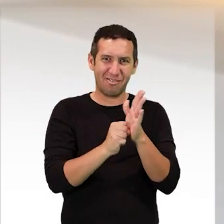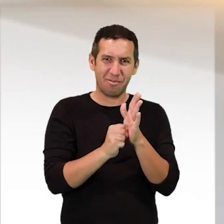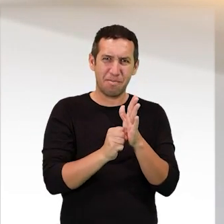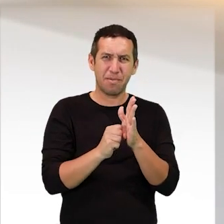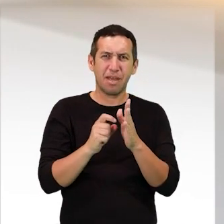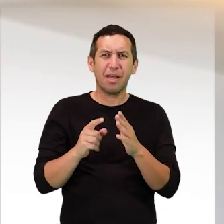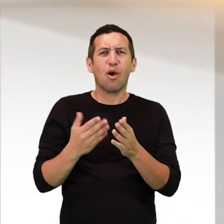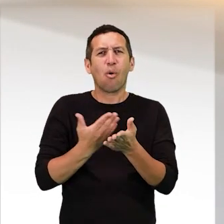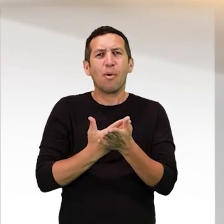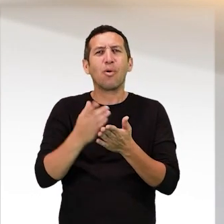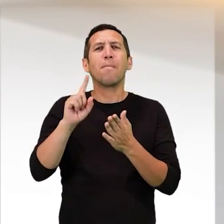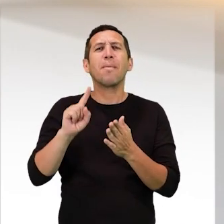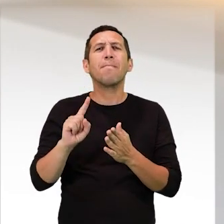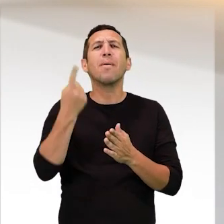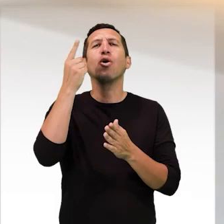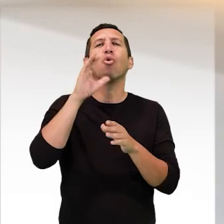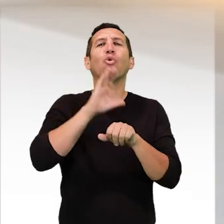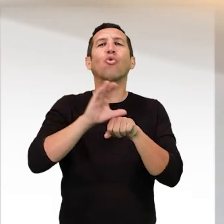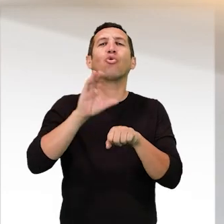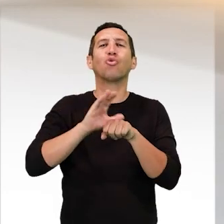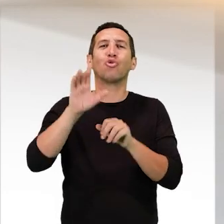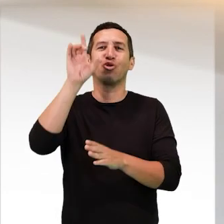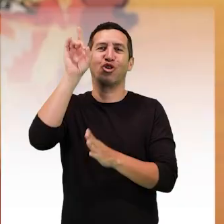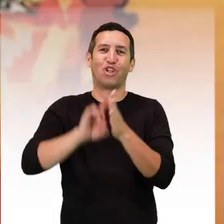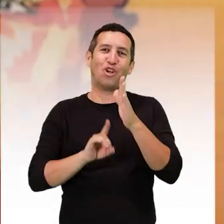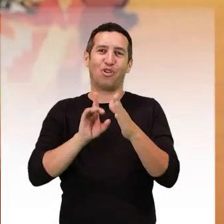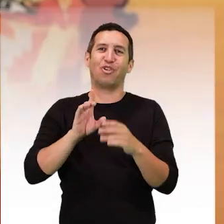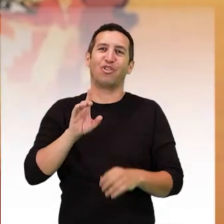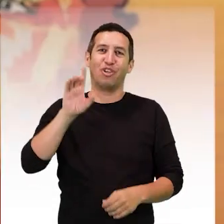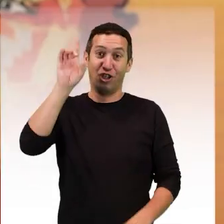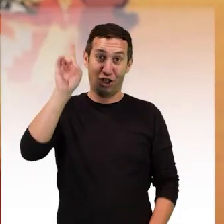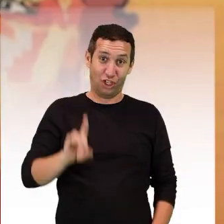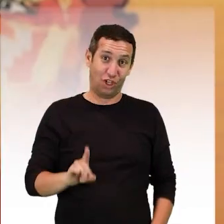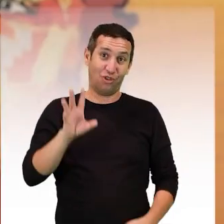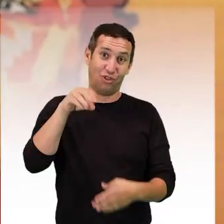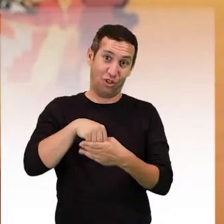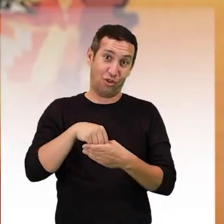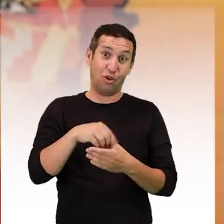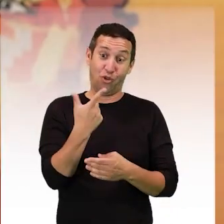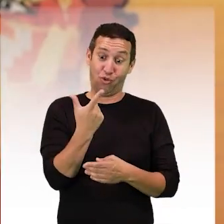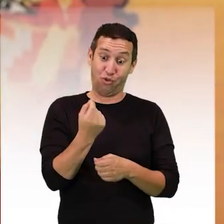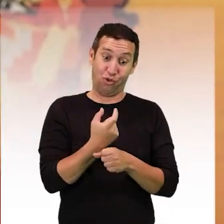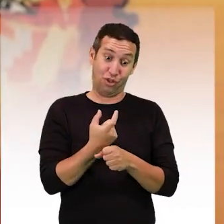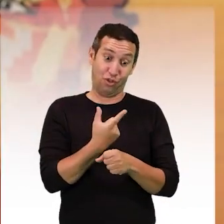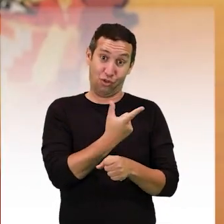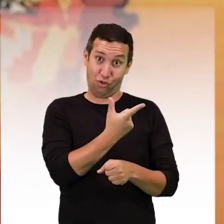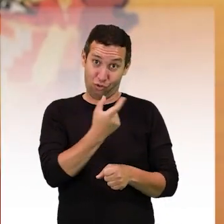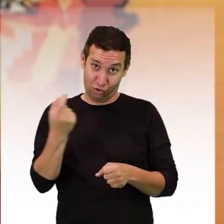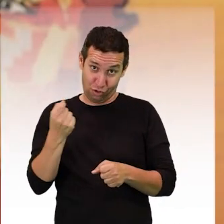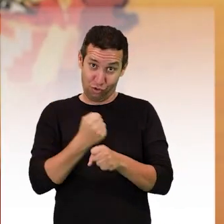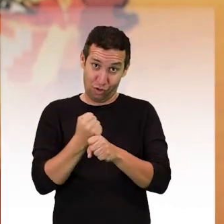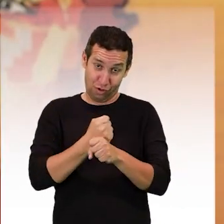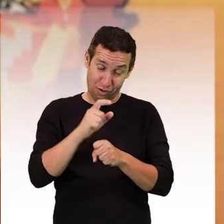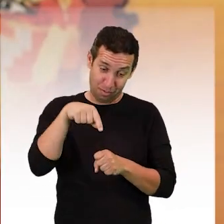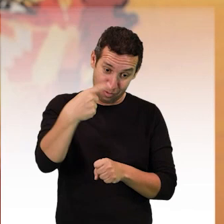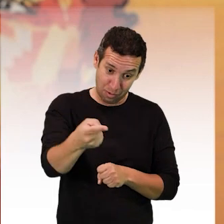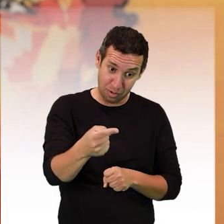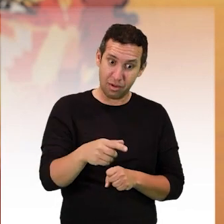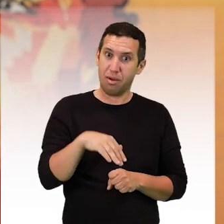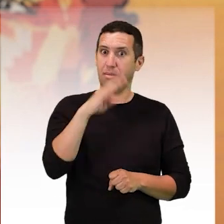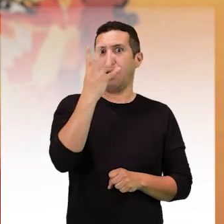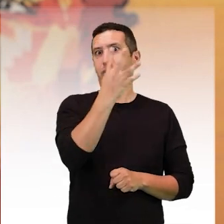inaugurava os primeiros cursos de direito no Brasil. Hoje, cerca de 200 anos depois, já são